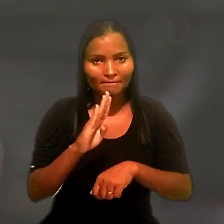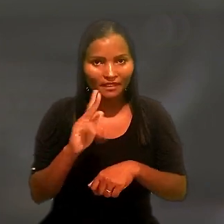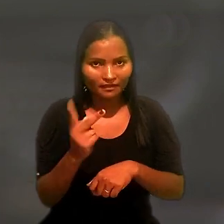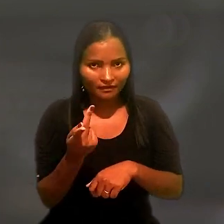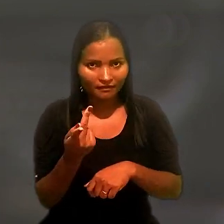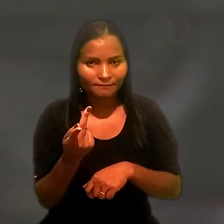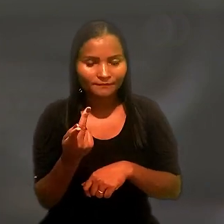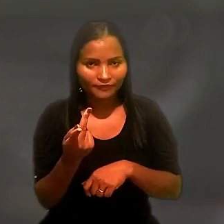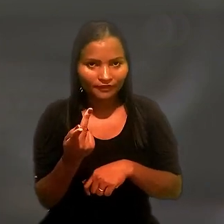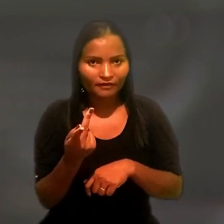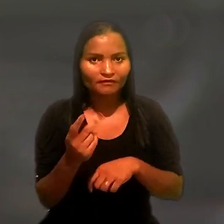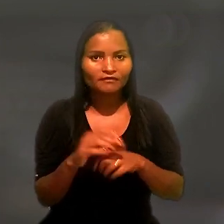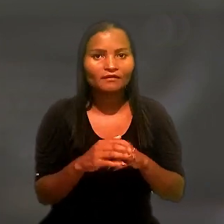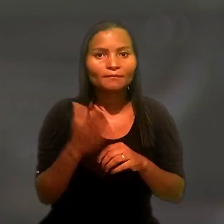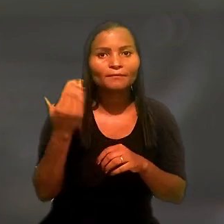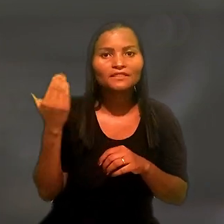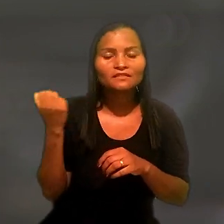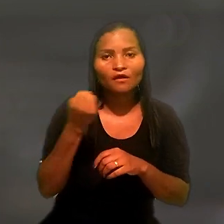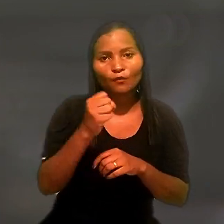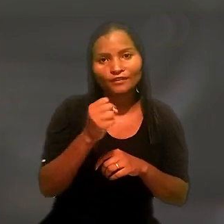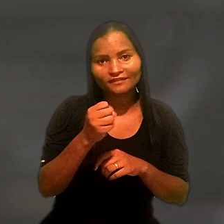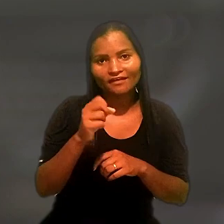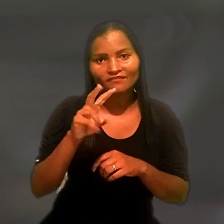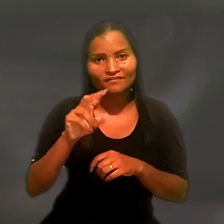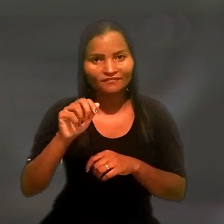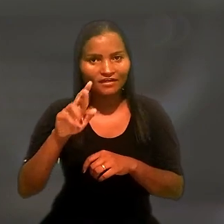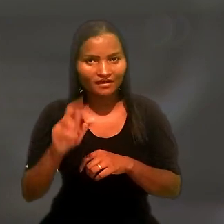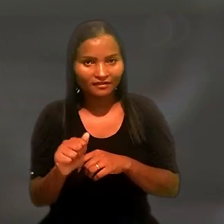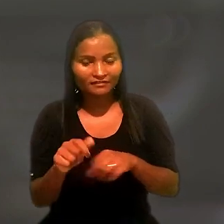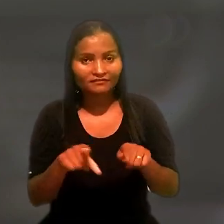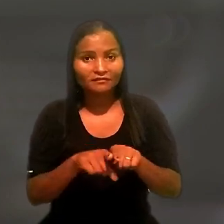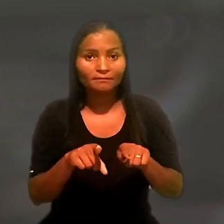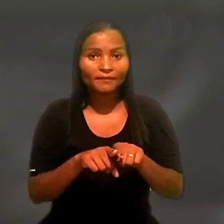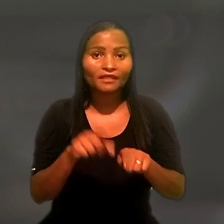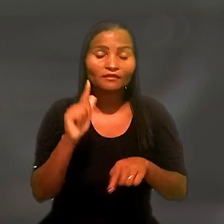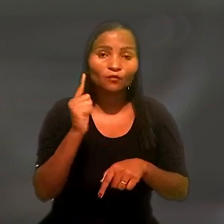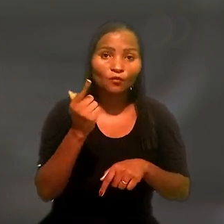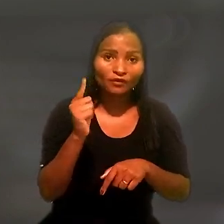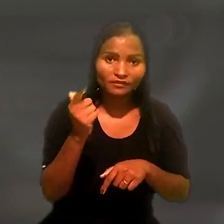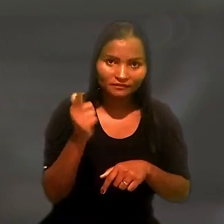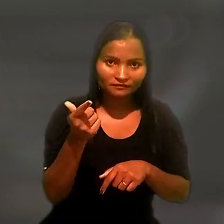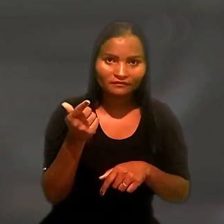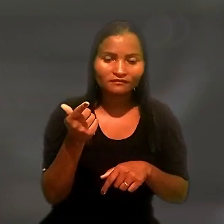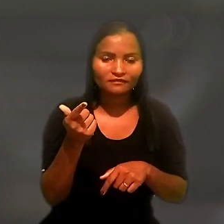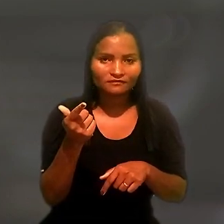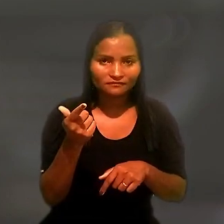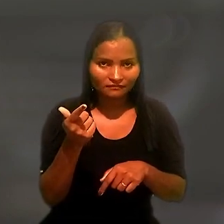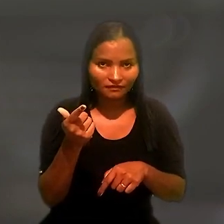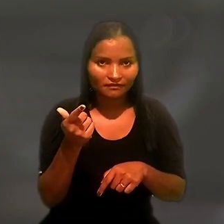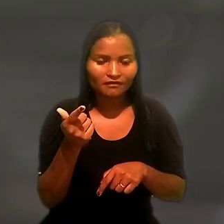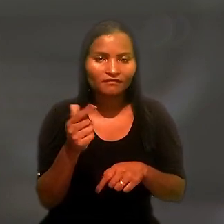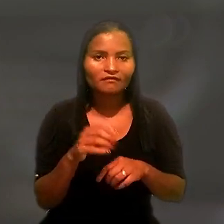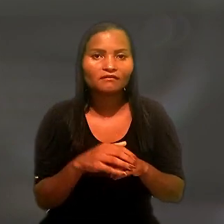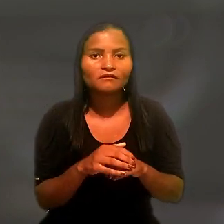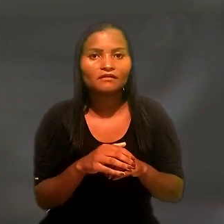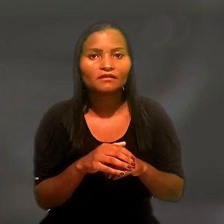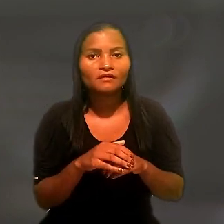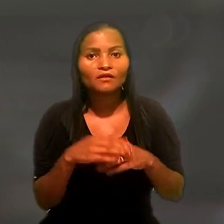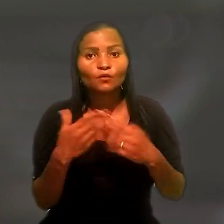vara de Belo Horizonte, na época, a 8ª vara, em Goiânia, quando